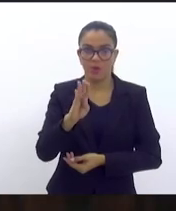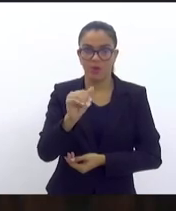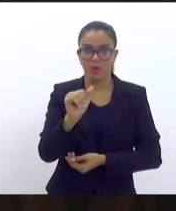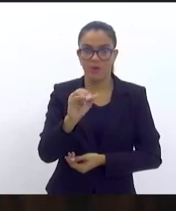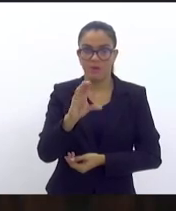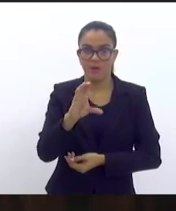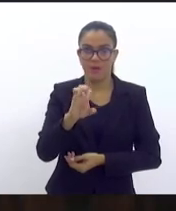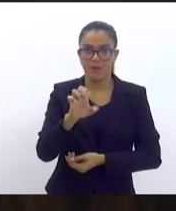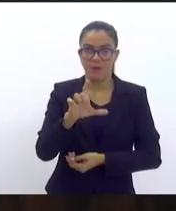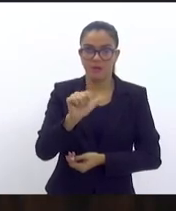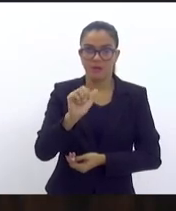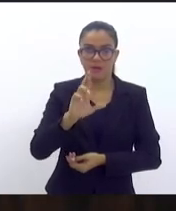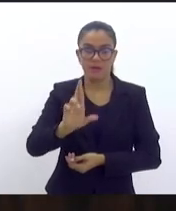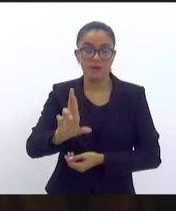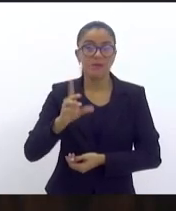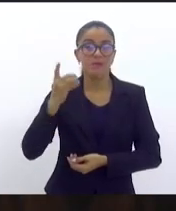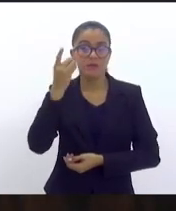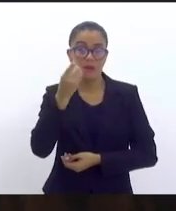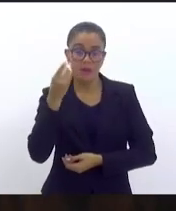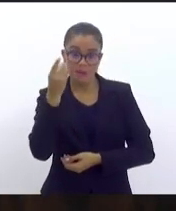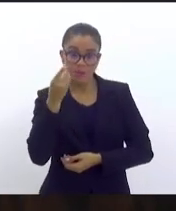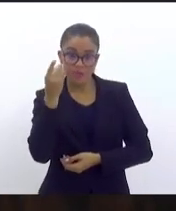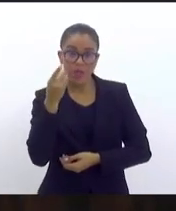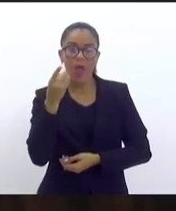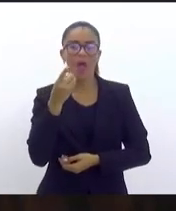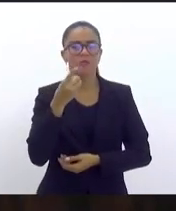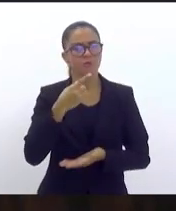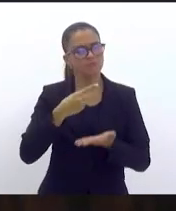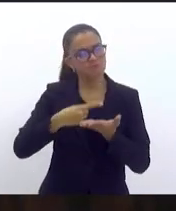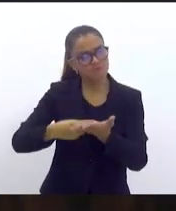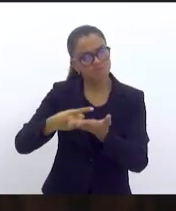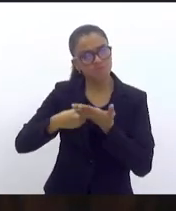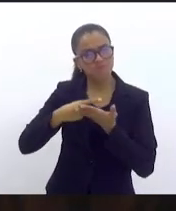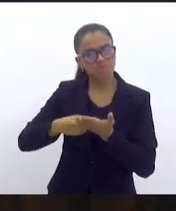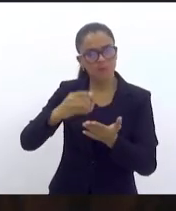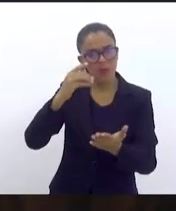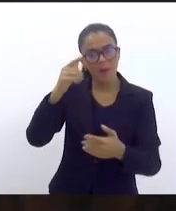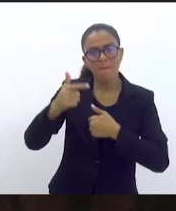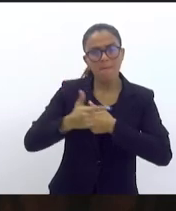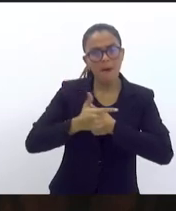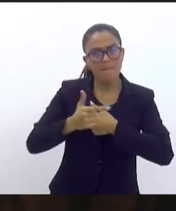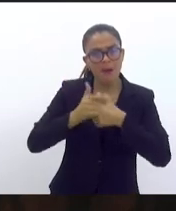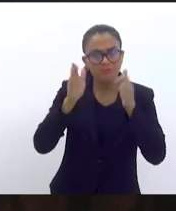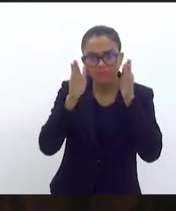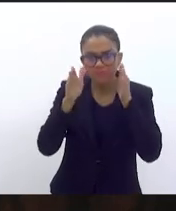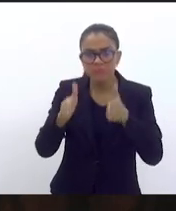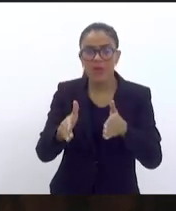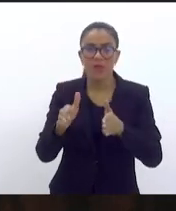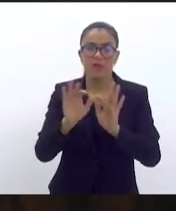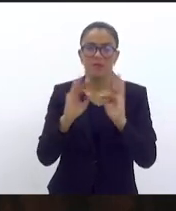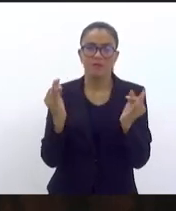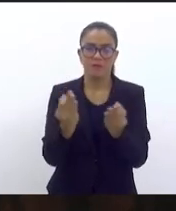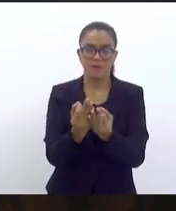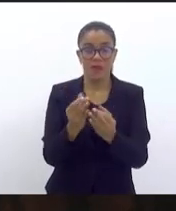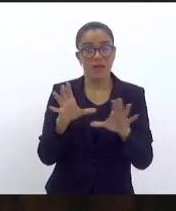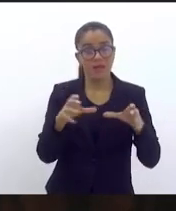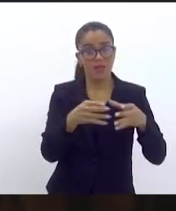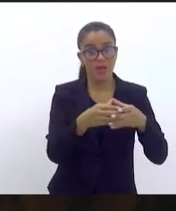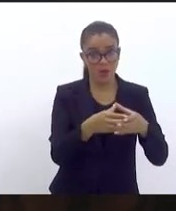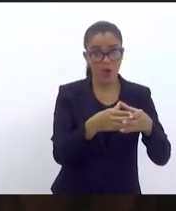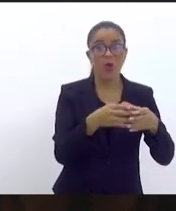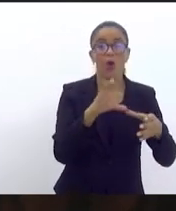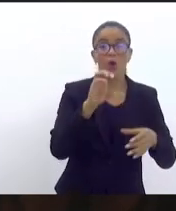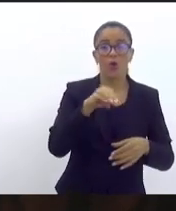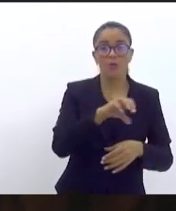são mas deputados comprometidos com a família comprometidos com a causa para que esta comissão não viesse ser apenas